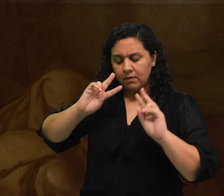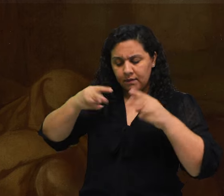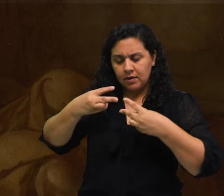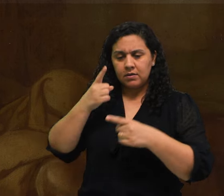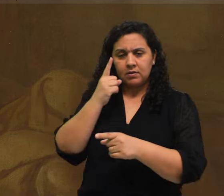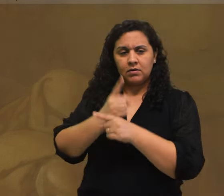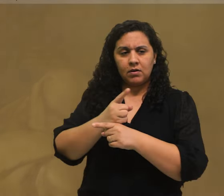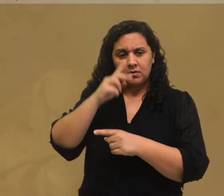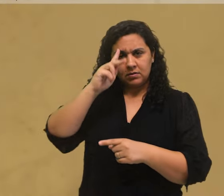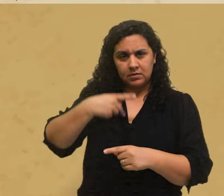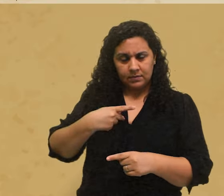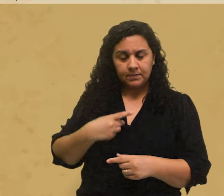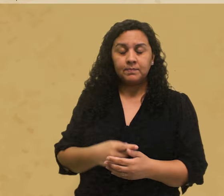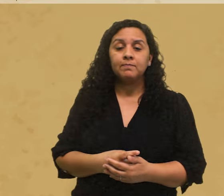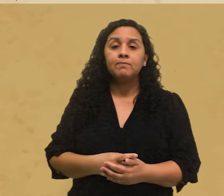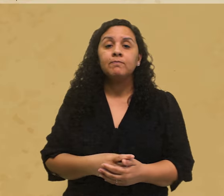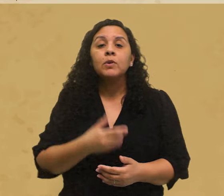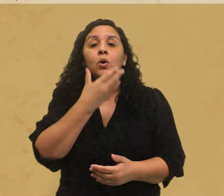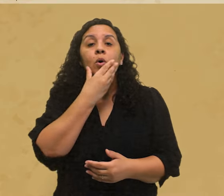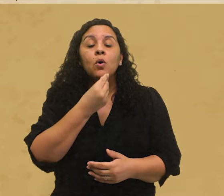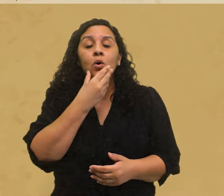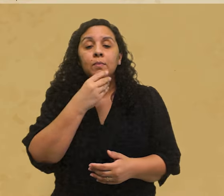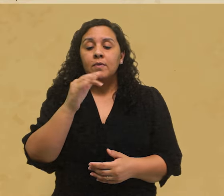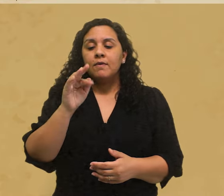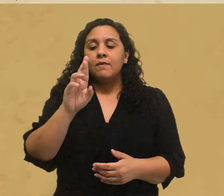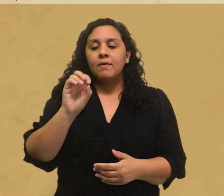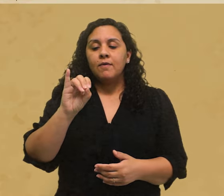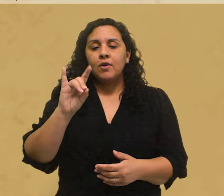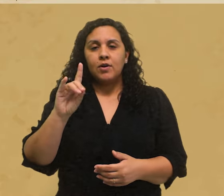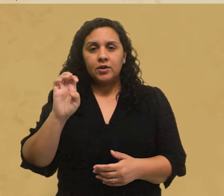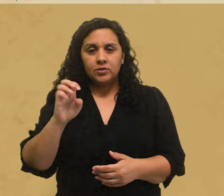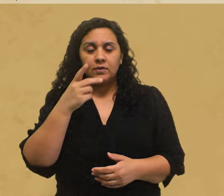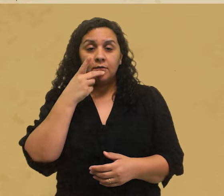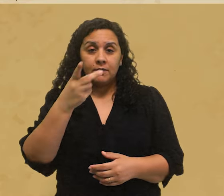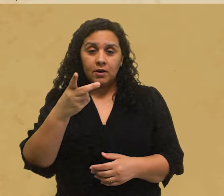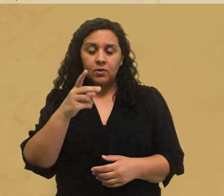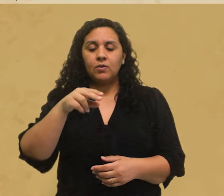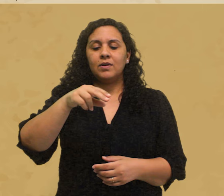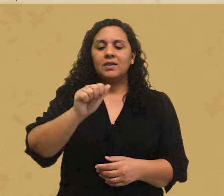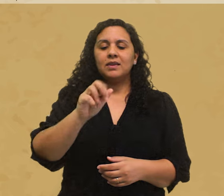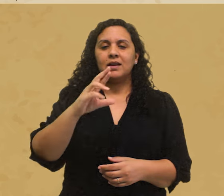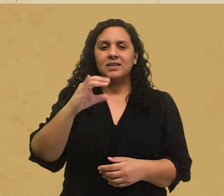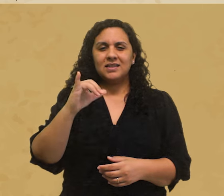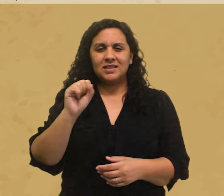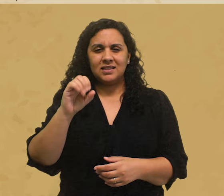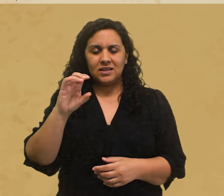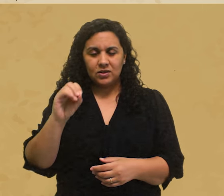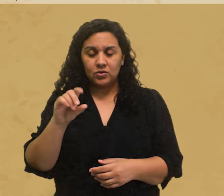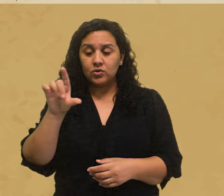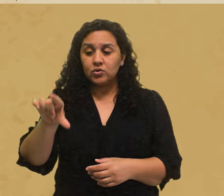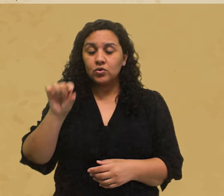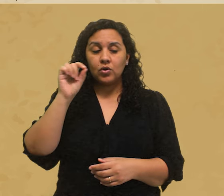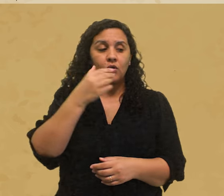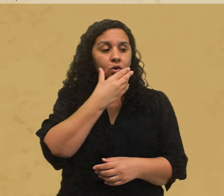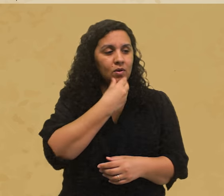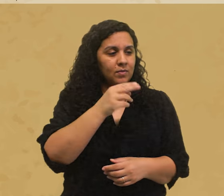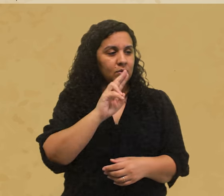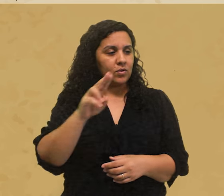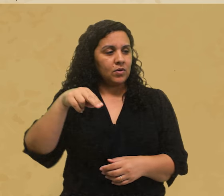mesmo. Segundo Freud, o termo narcisismo foi escolhido por Neck